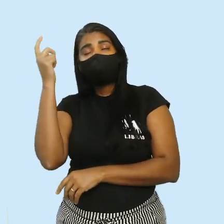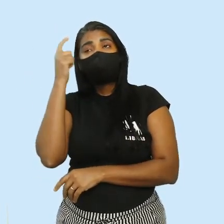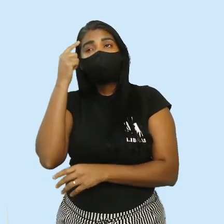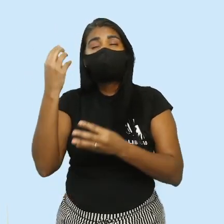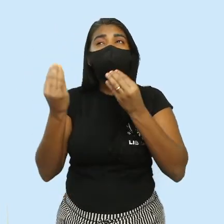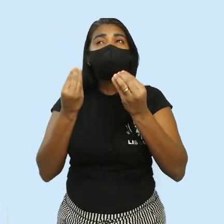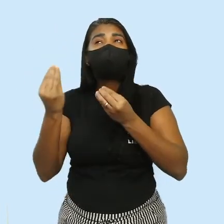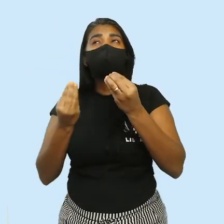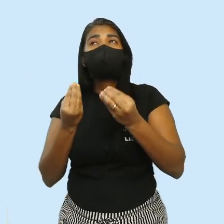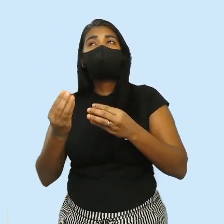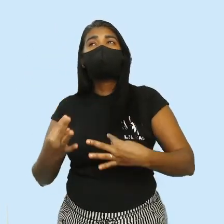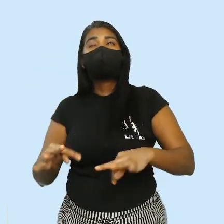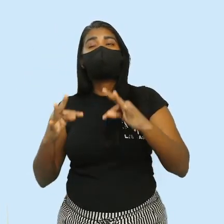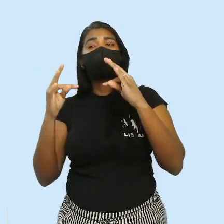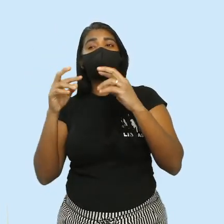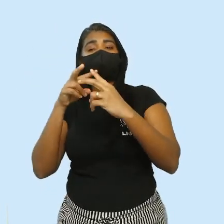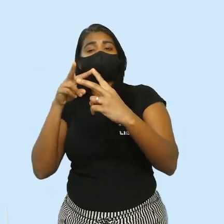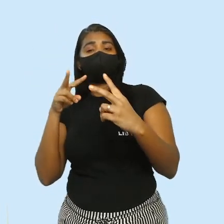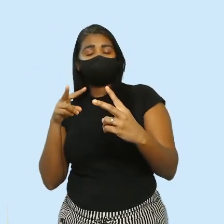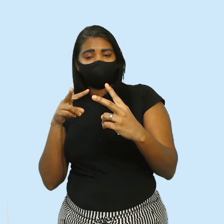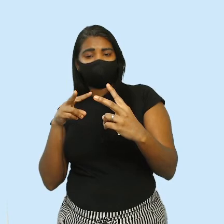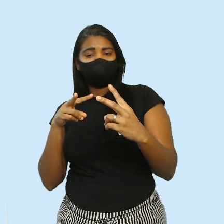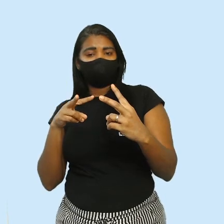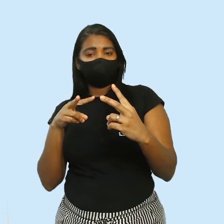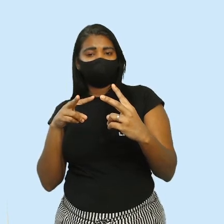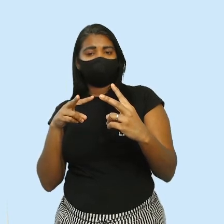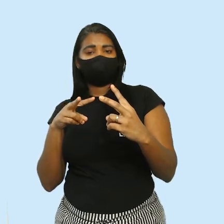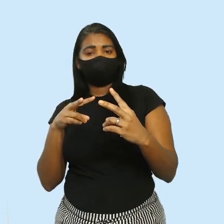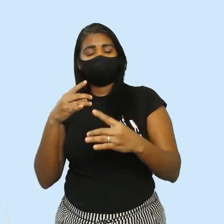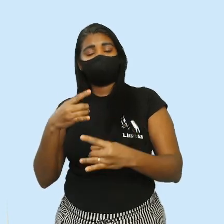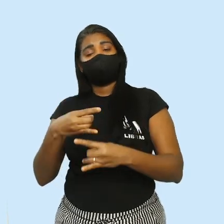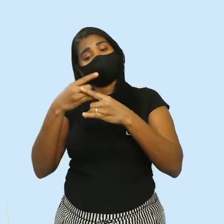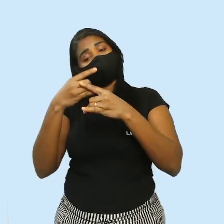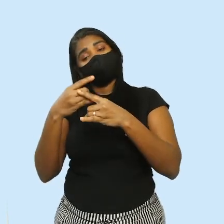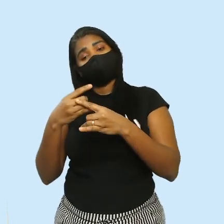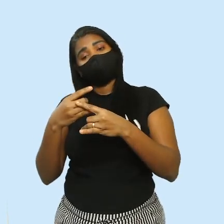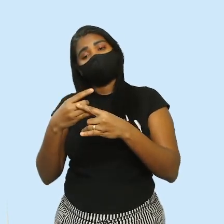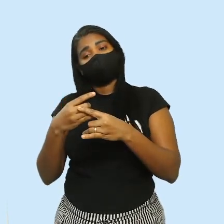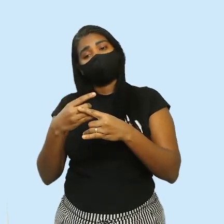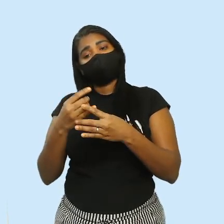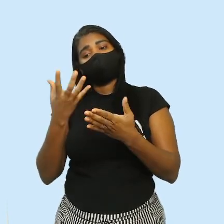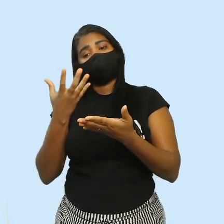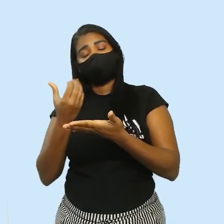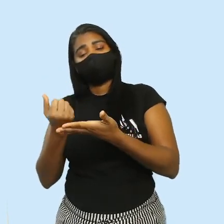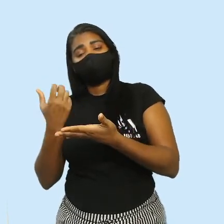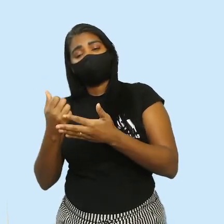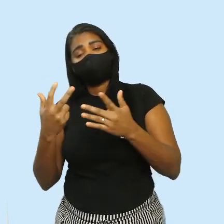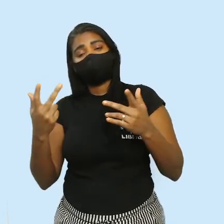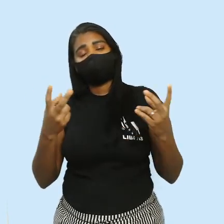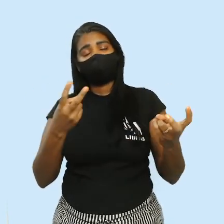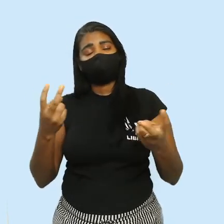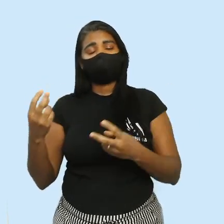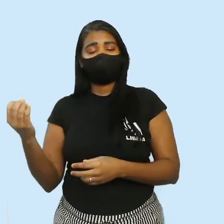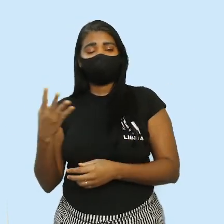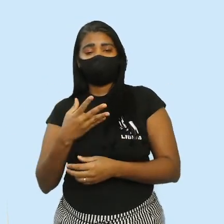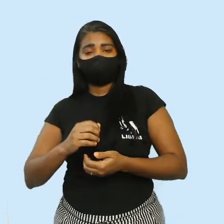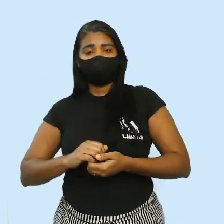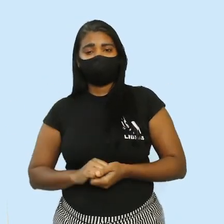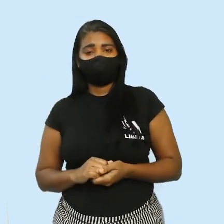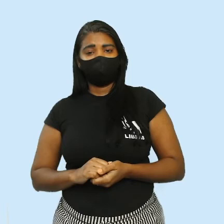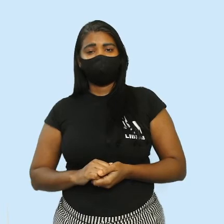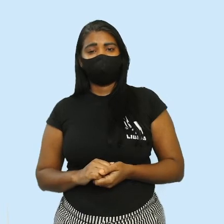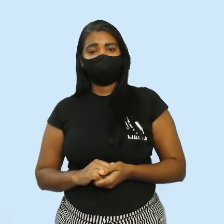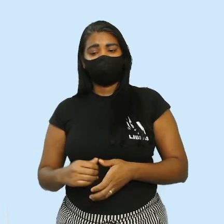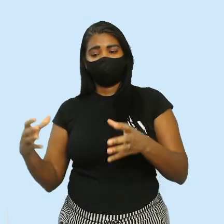forma digital de colocar o público dentro dessa nossa criação, né? Dessa nossa perspectiva. Então, o Grupo